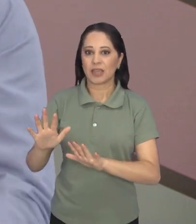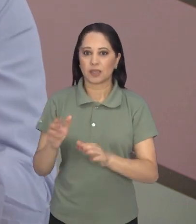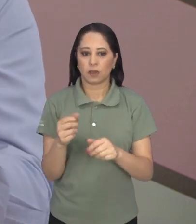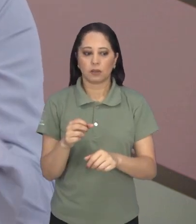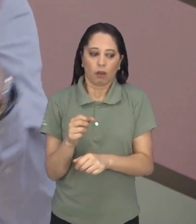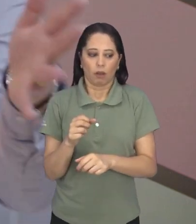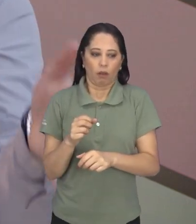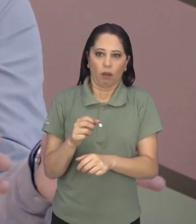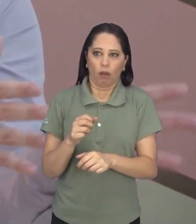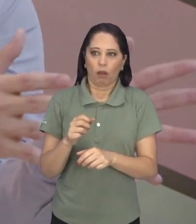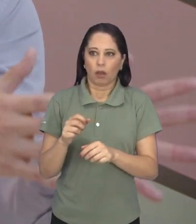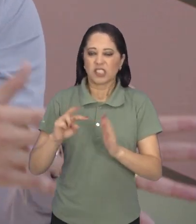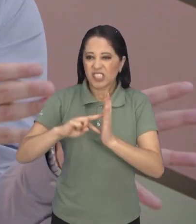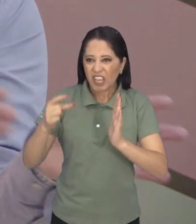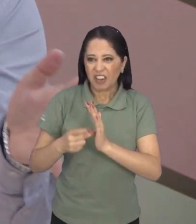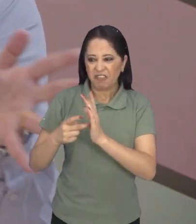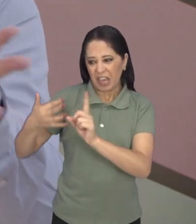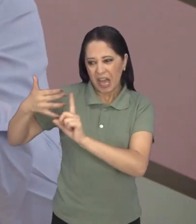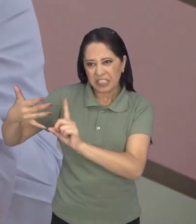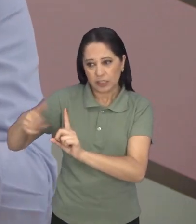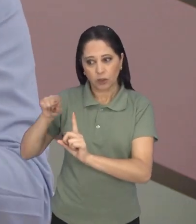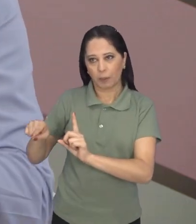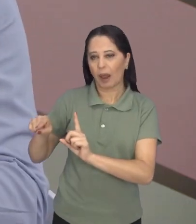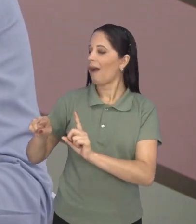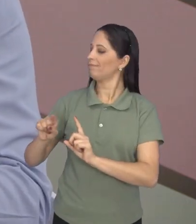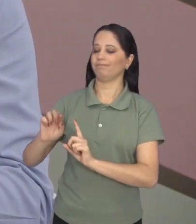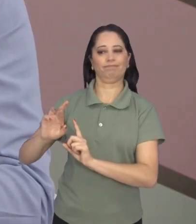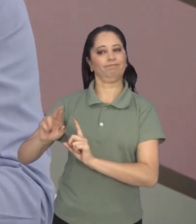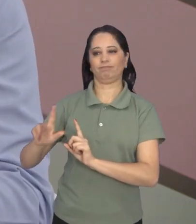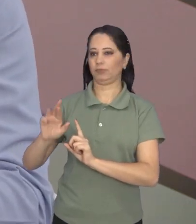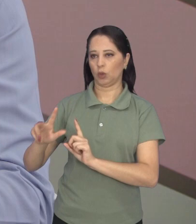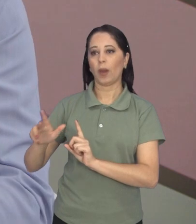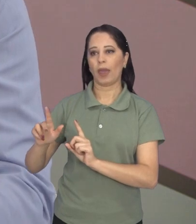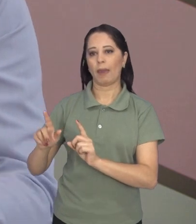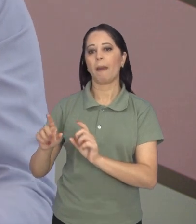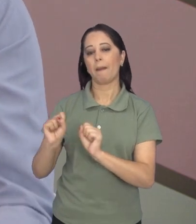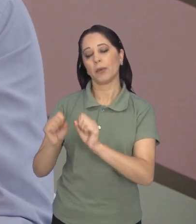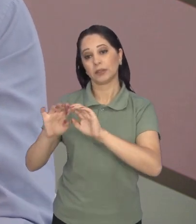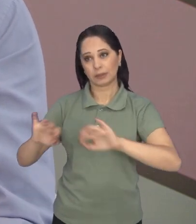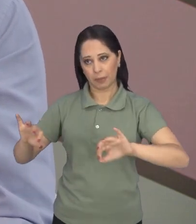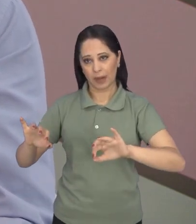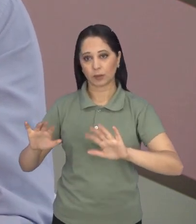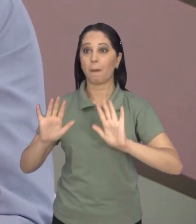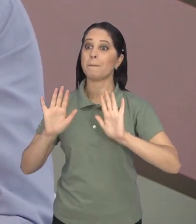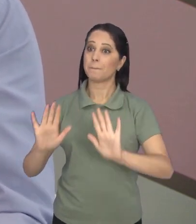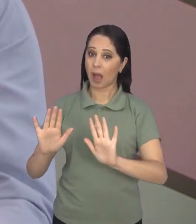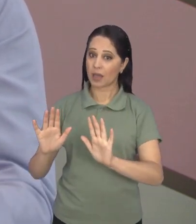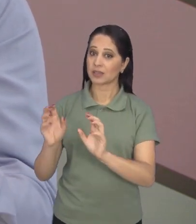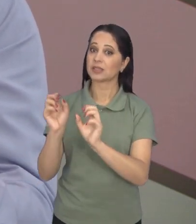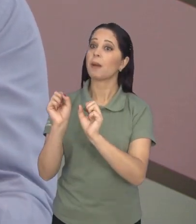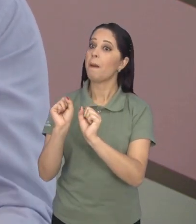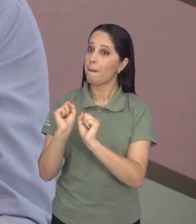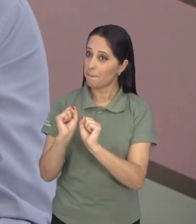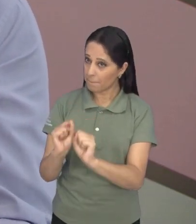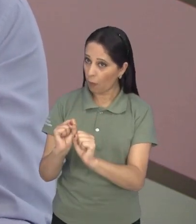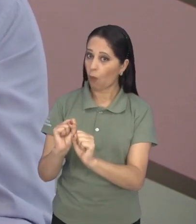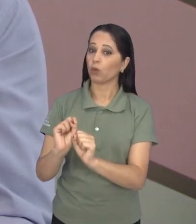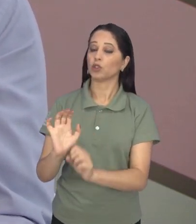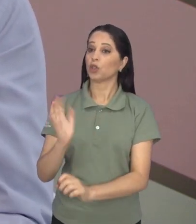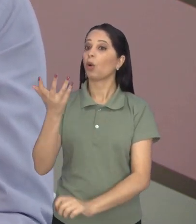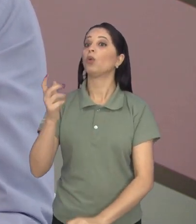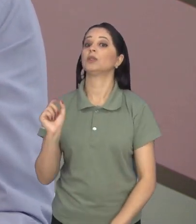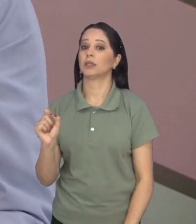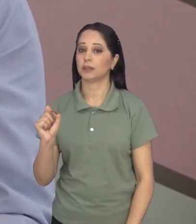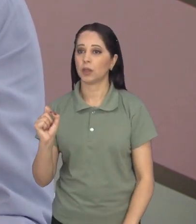tique será caracterizado como participante, vou dizer assim, da síndrome de Tourette. O que acontece é, existem